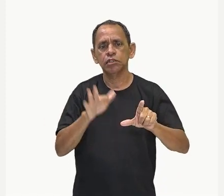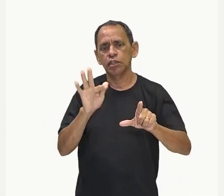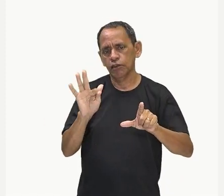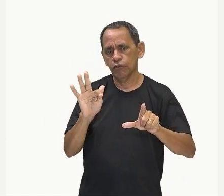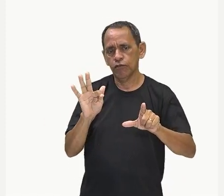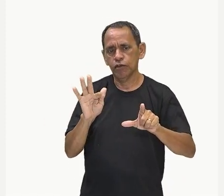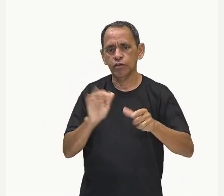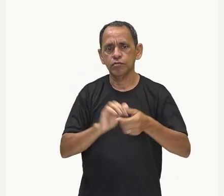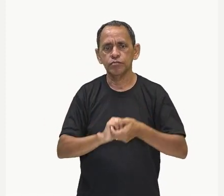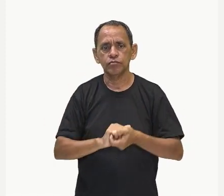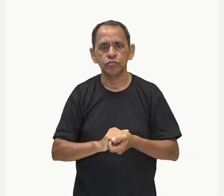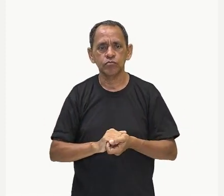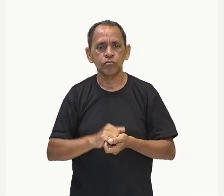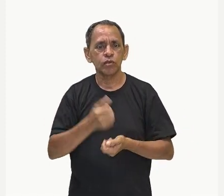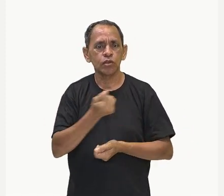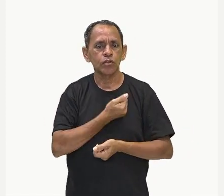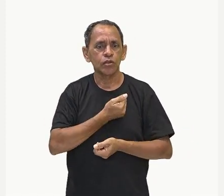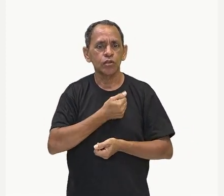Ó, o número é